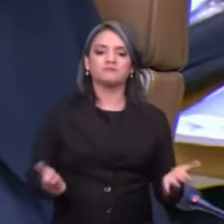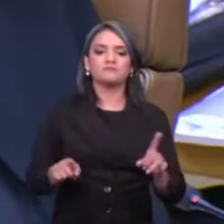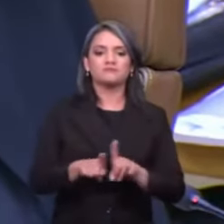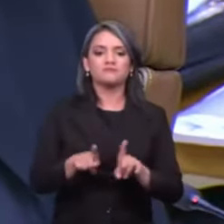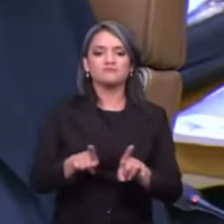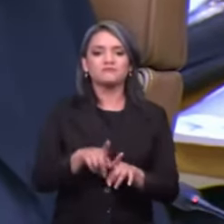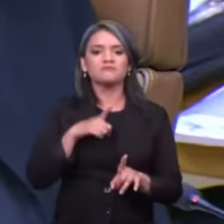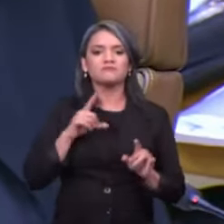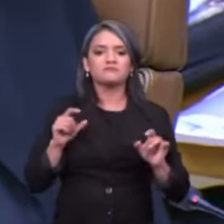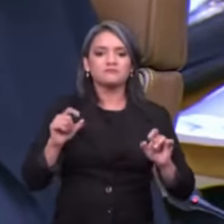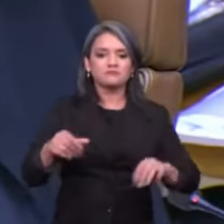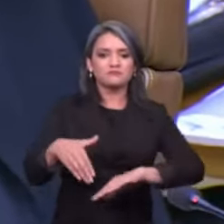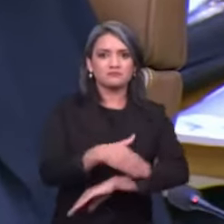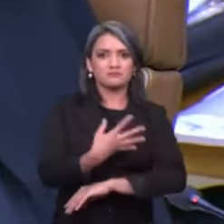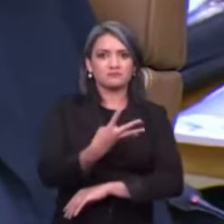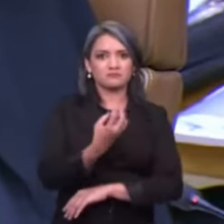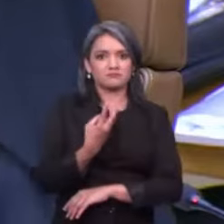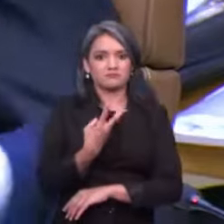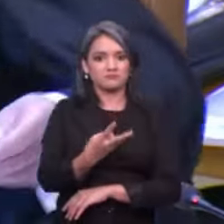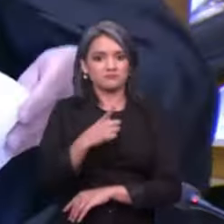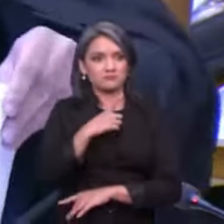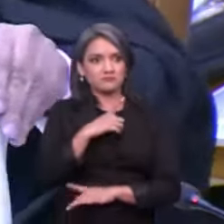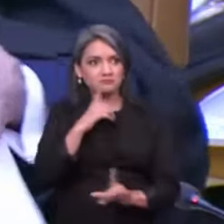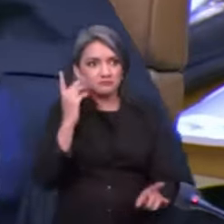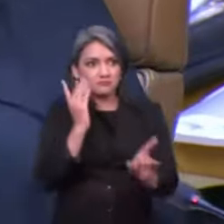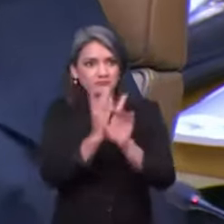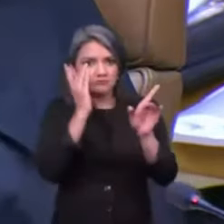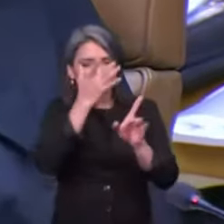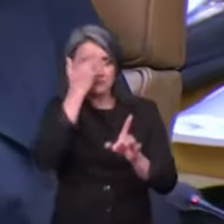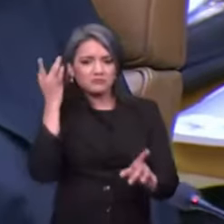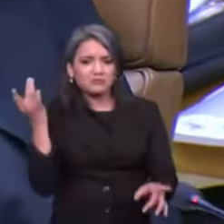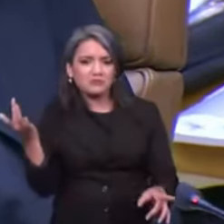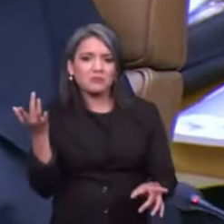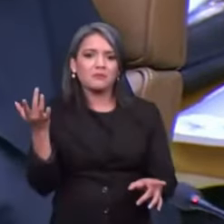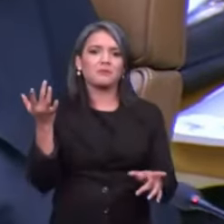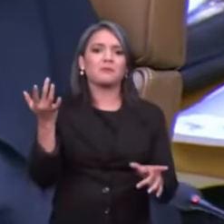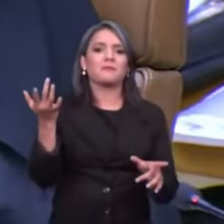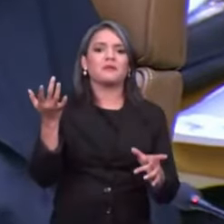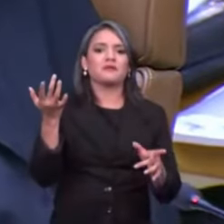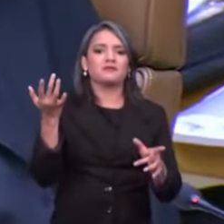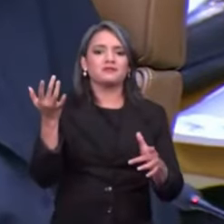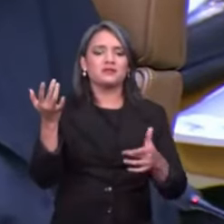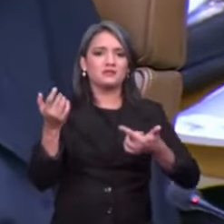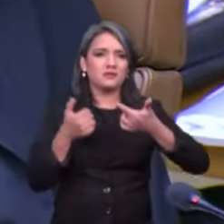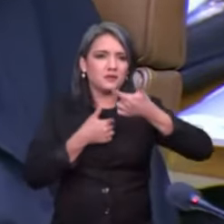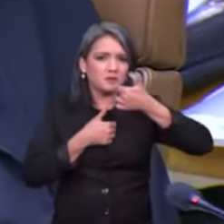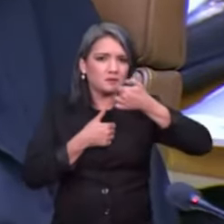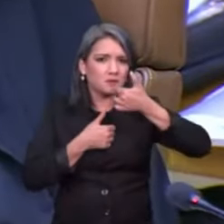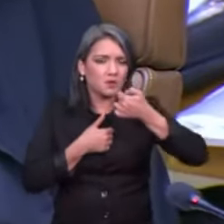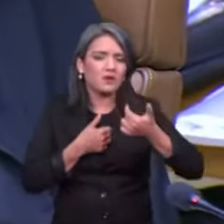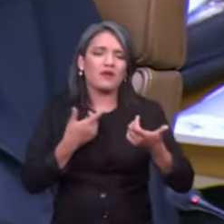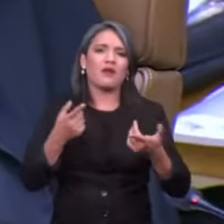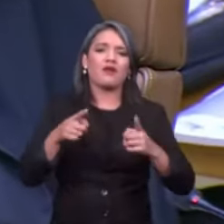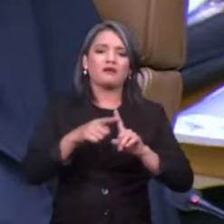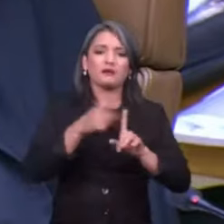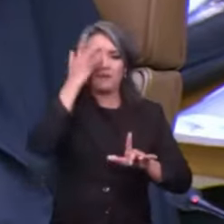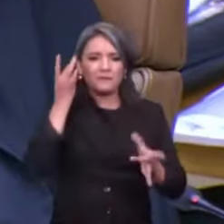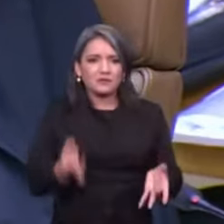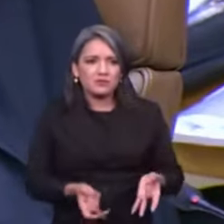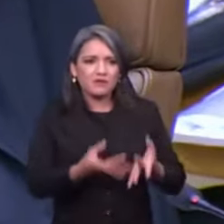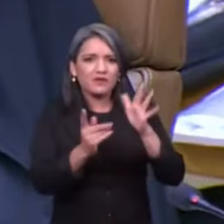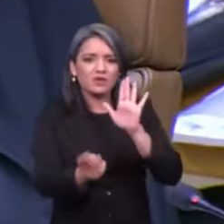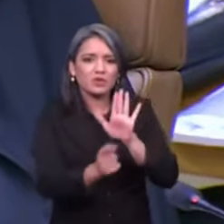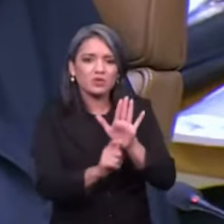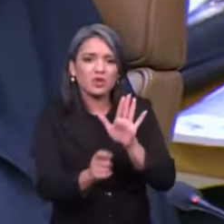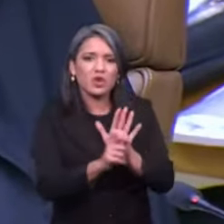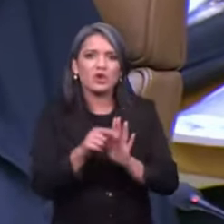flagrados na Rua 43 Oeste, viciados fumando cachimbos de crack, traficantes de drogas comercializando seus produtos ao alcance dos olhos